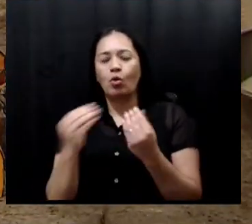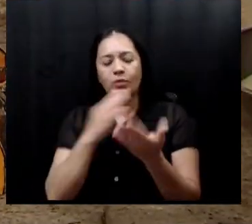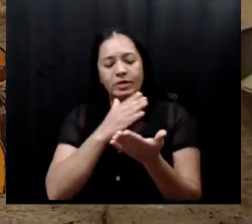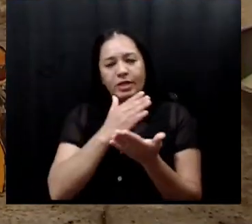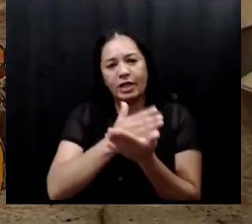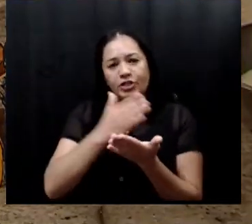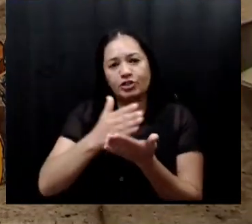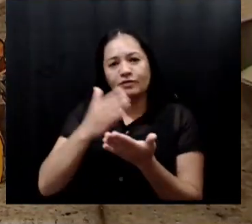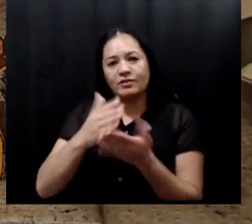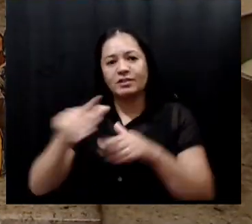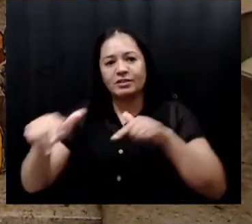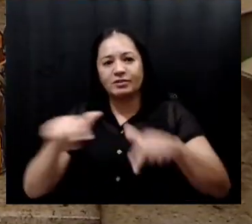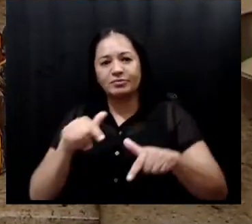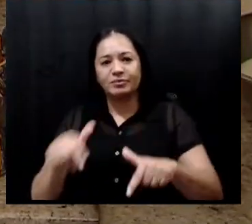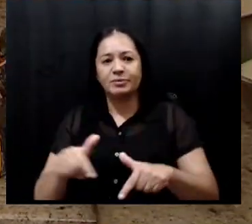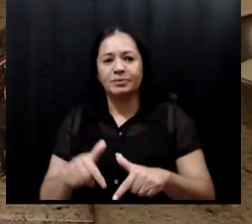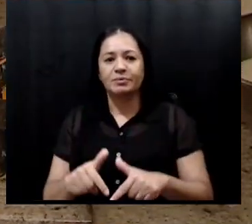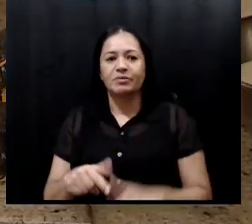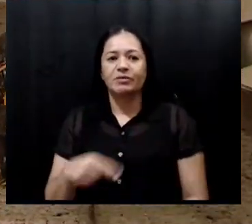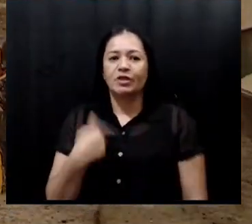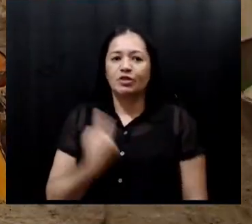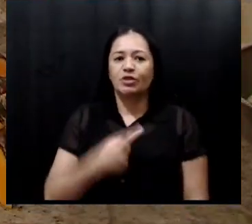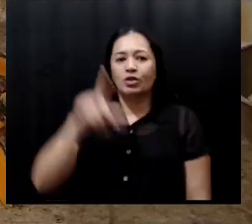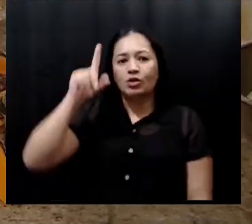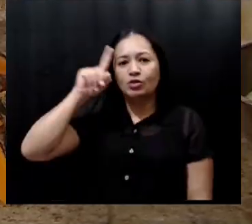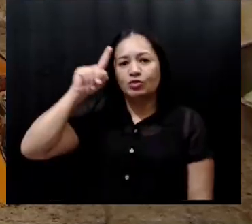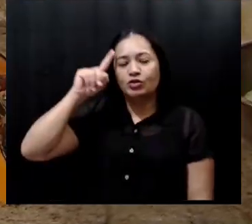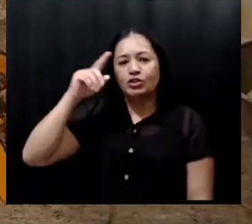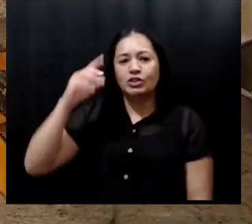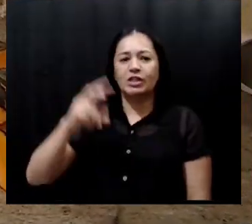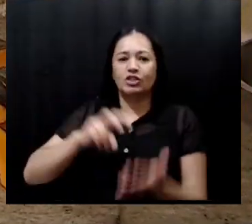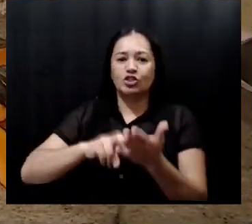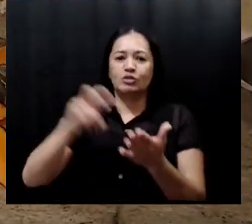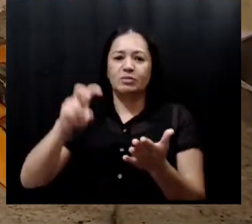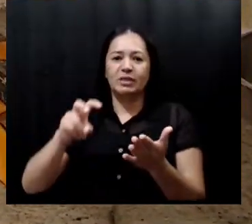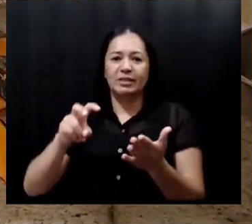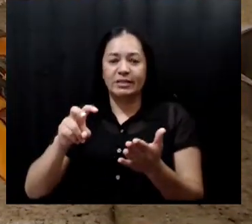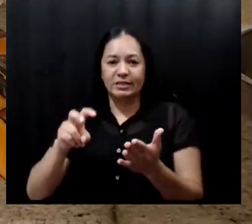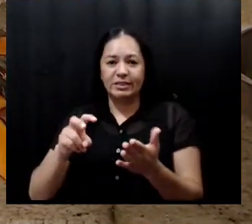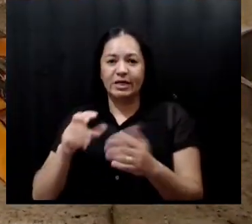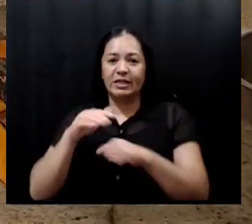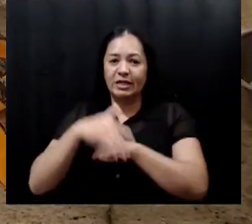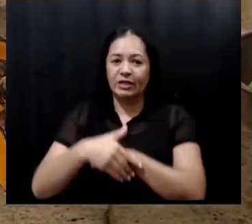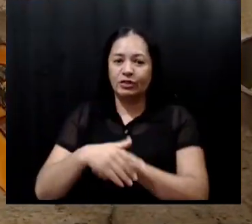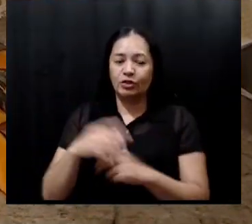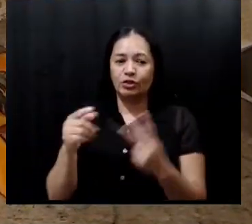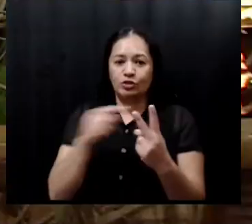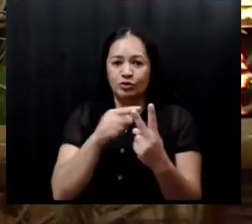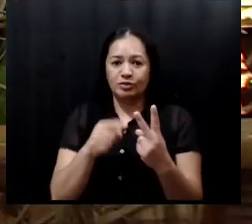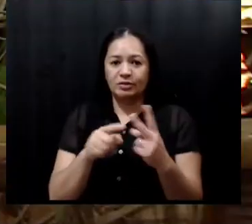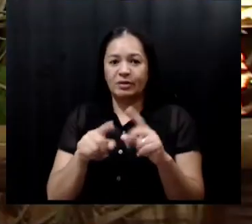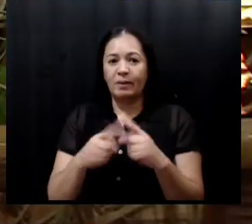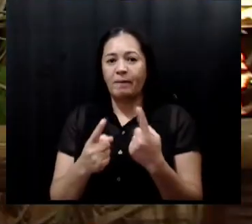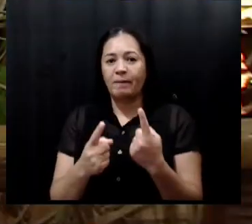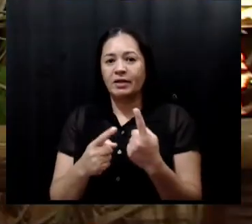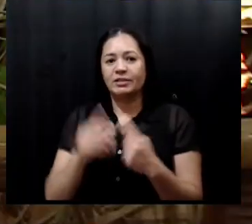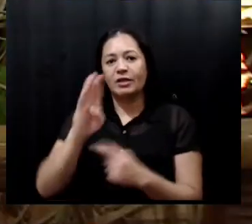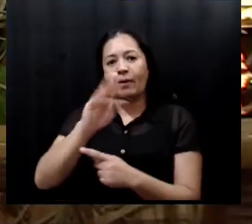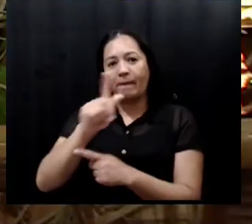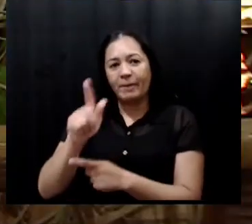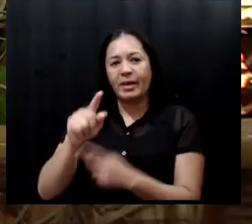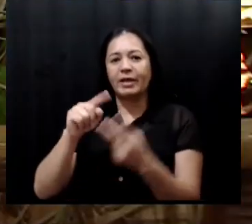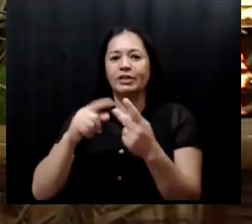operação em si, no dia a dia, que é de manhã e de noite do bar, sou eu e o Henrique mais que fica aqui. O Henrique fica mais na parte do back, que é a parte de finança, de